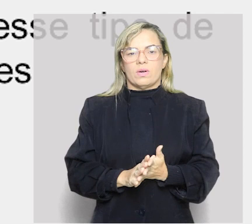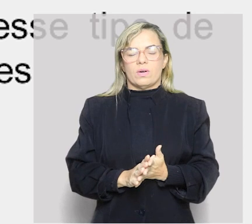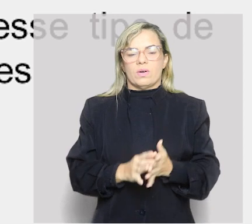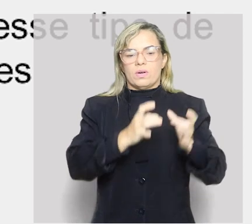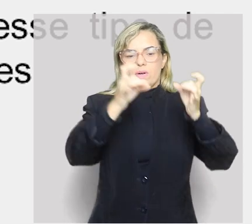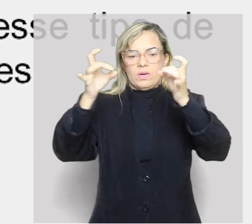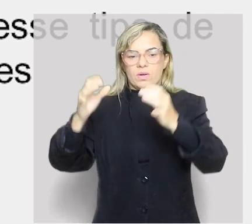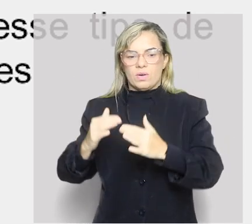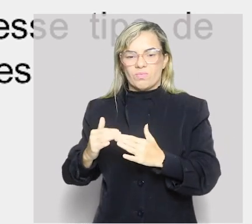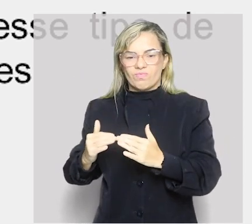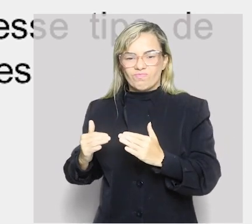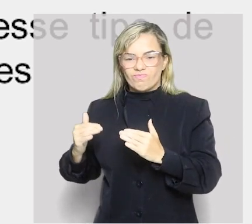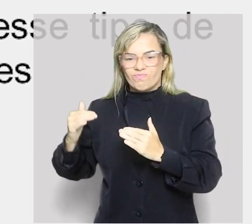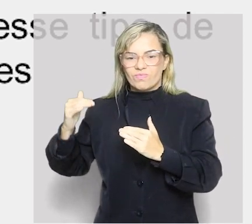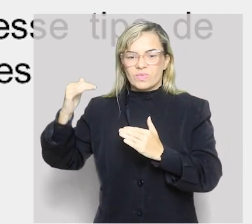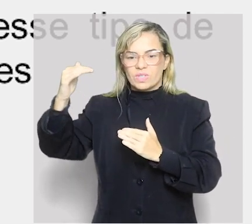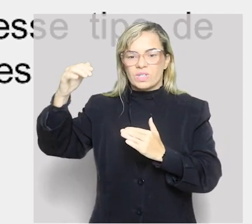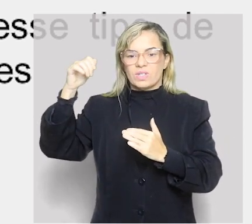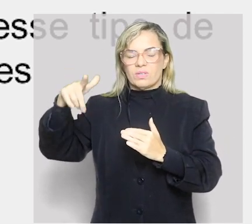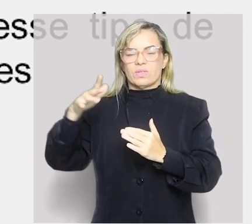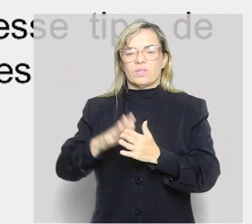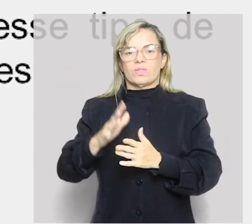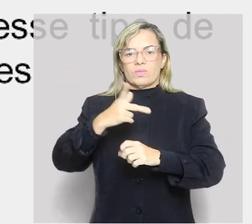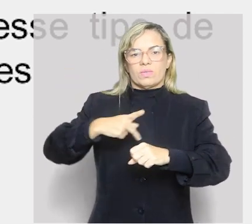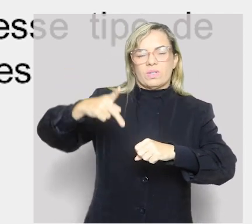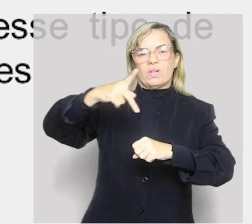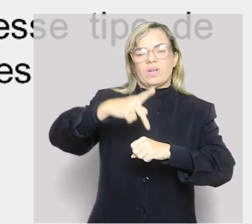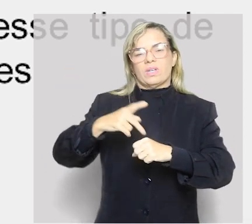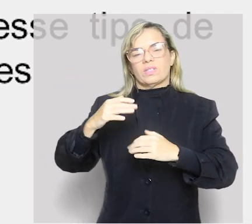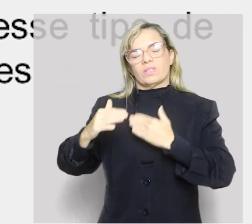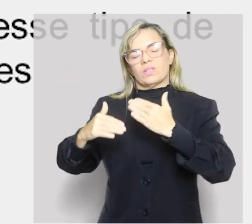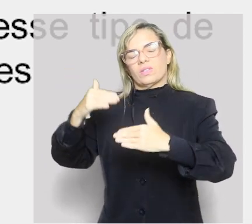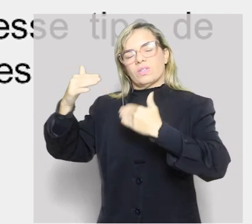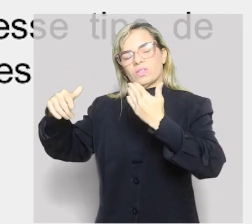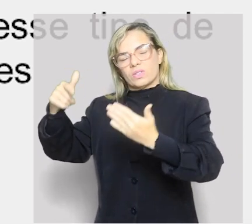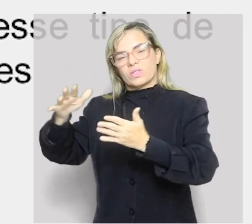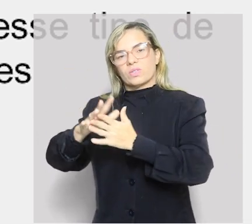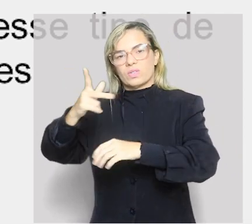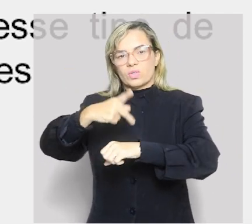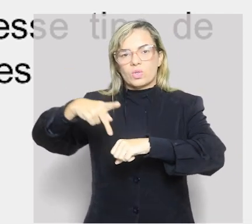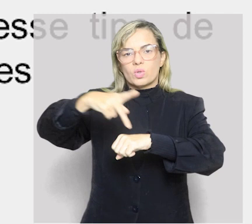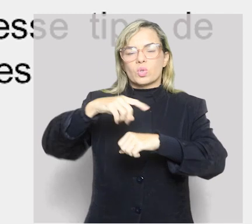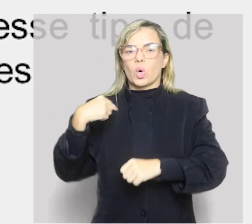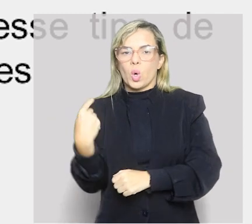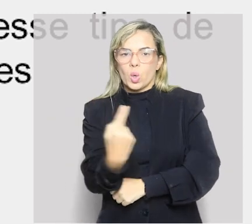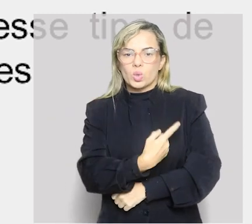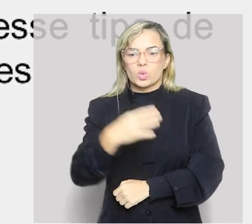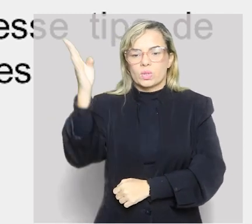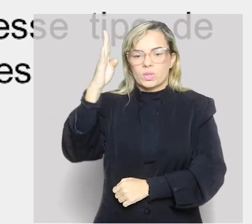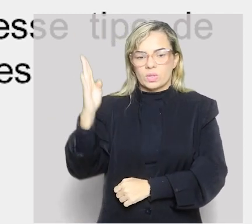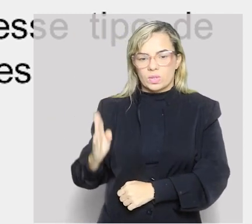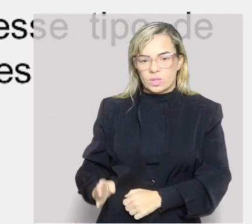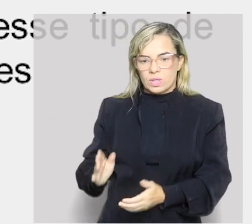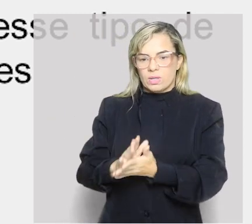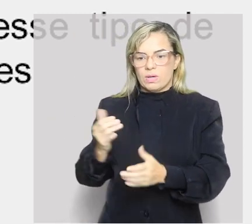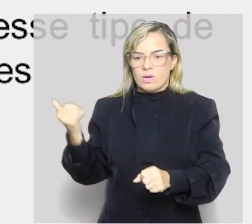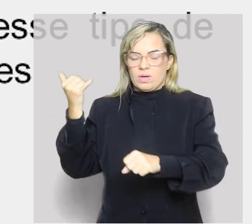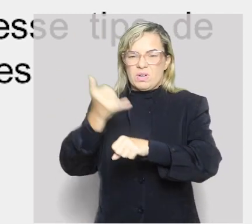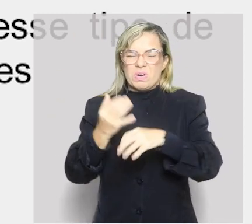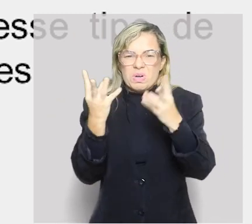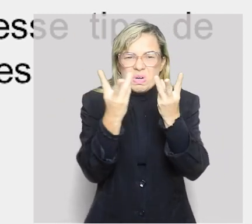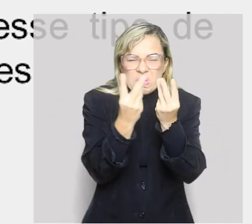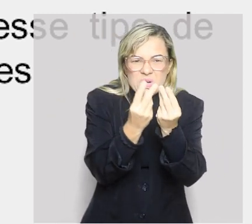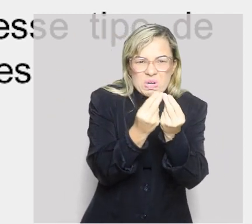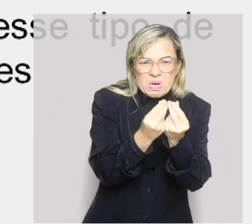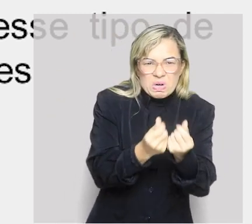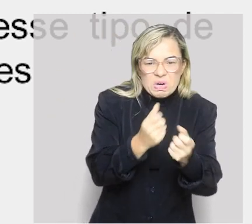em especial nos mercados emergentes, inclusive o Brasil, e a presença de metais e substâncias